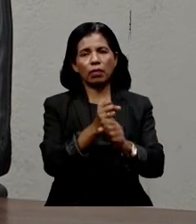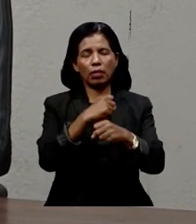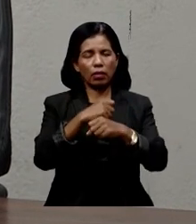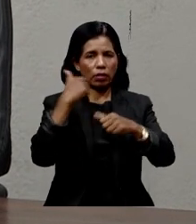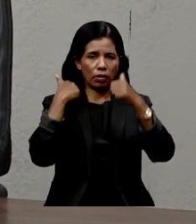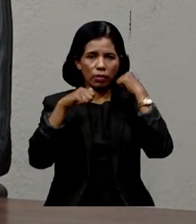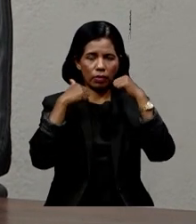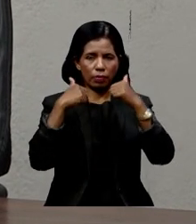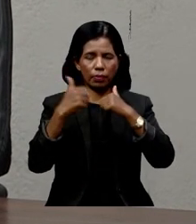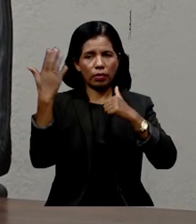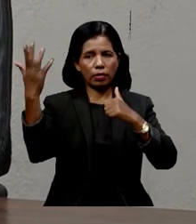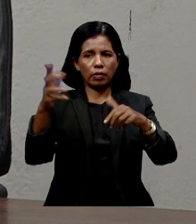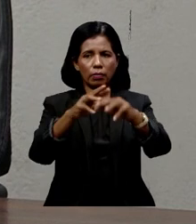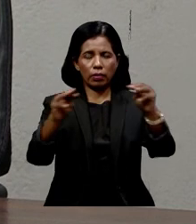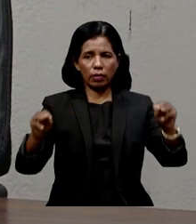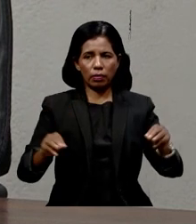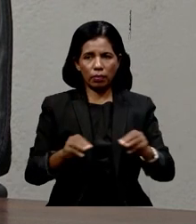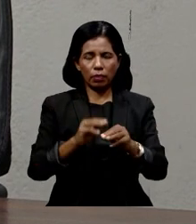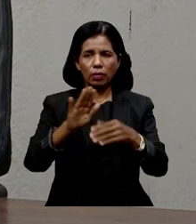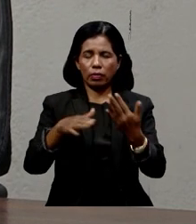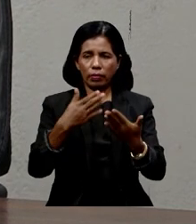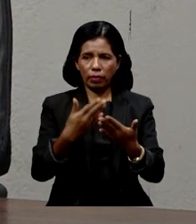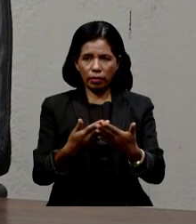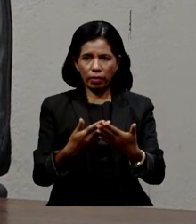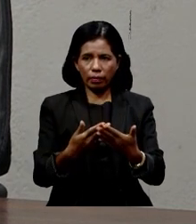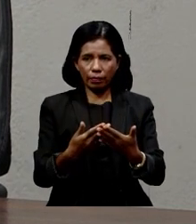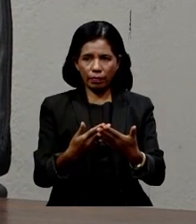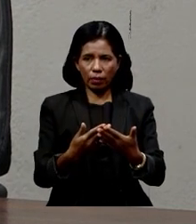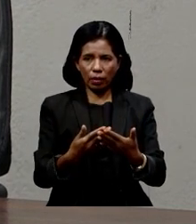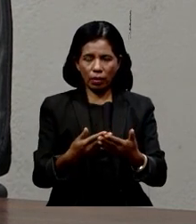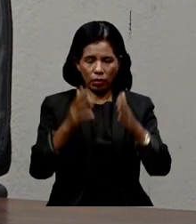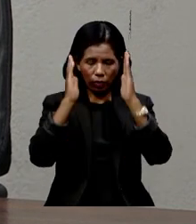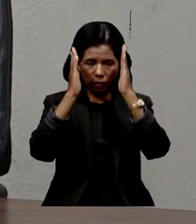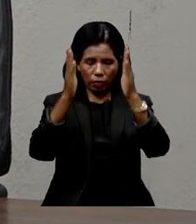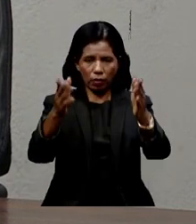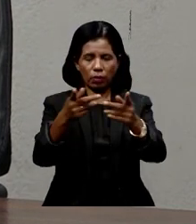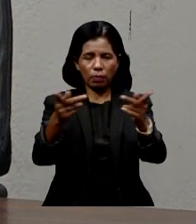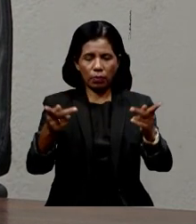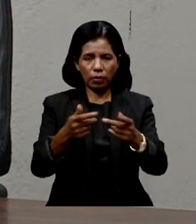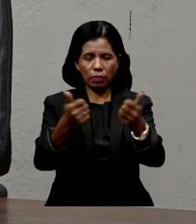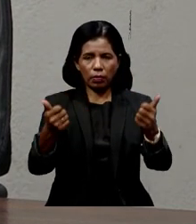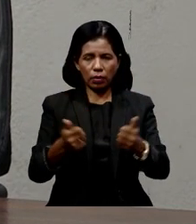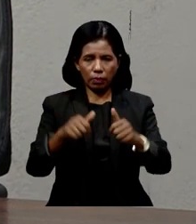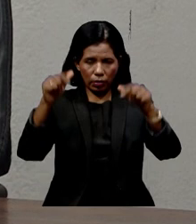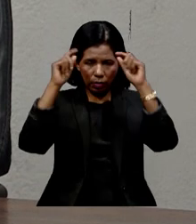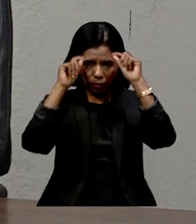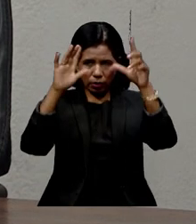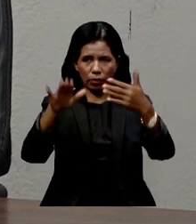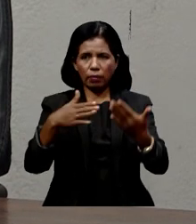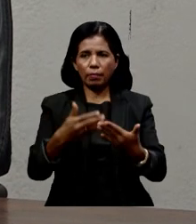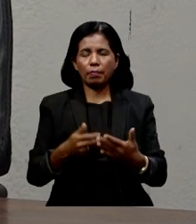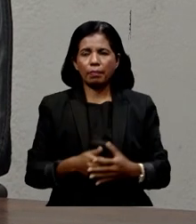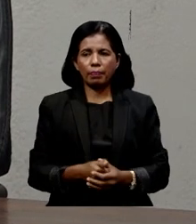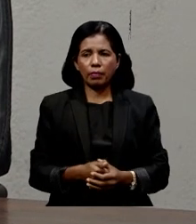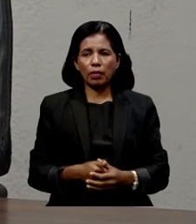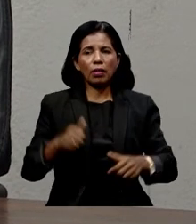iha município todo, concentrado iha postos e a território Larantoma. E